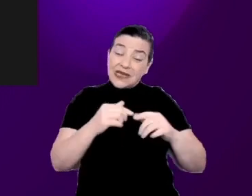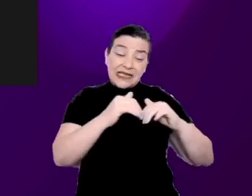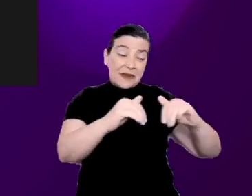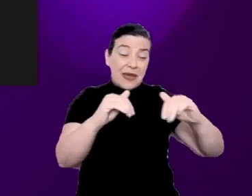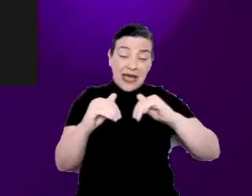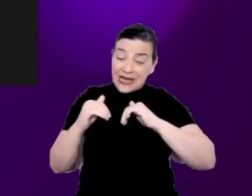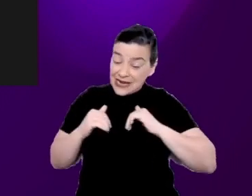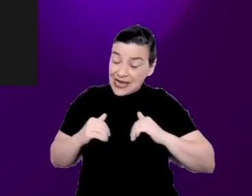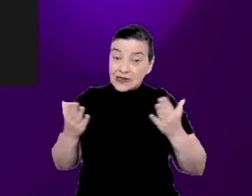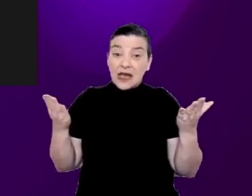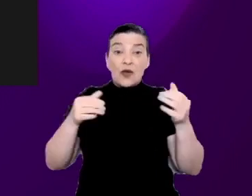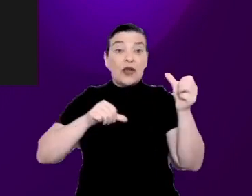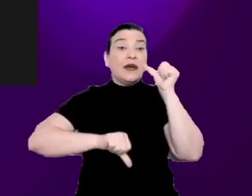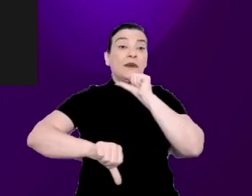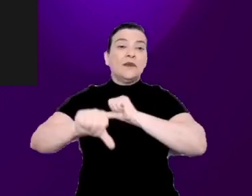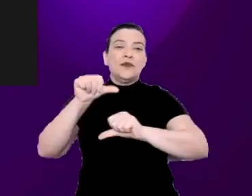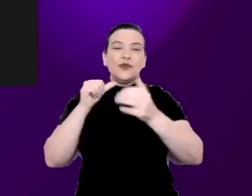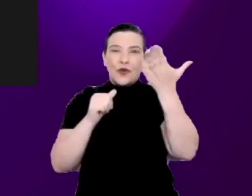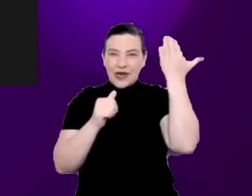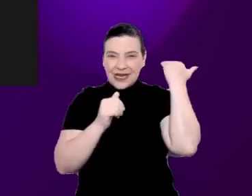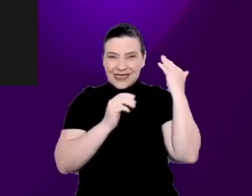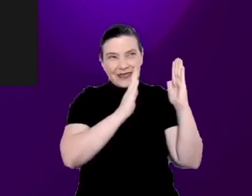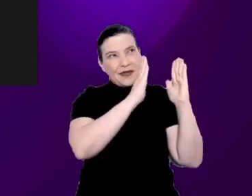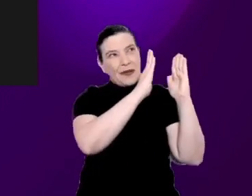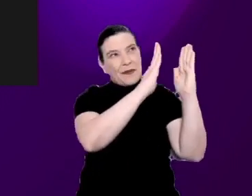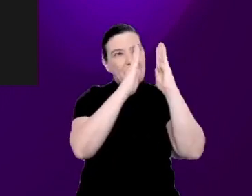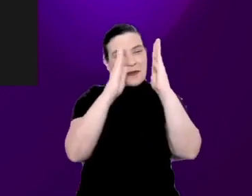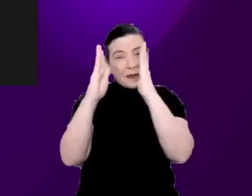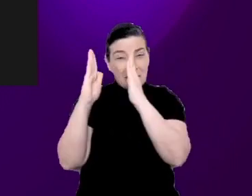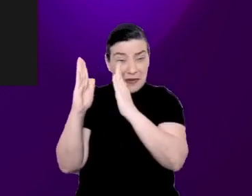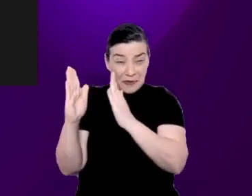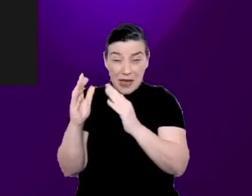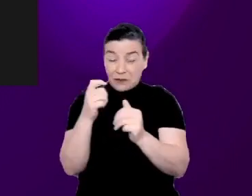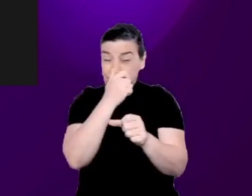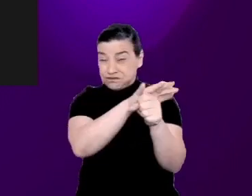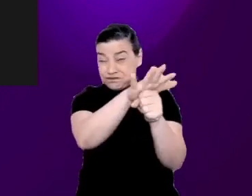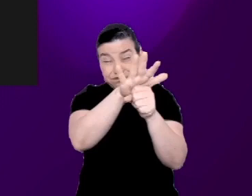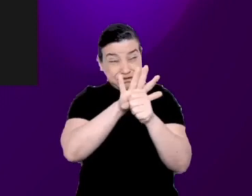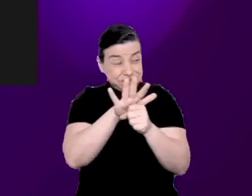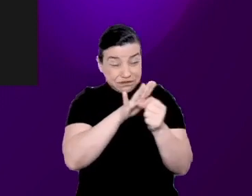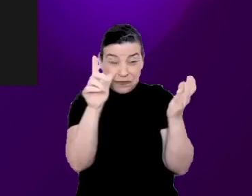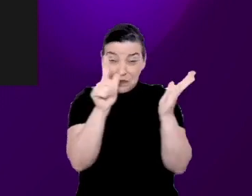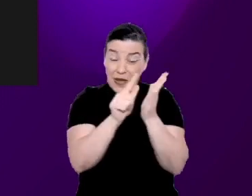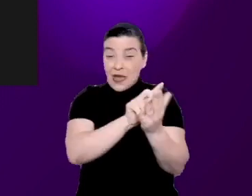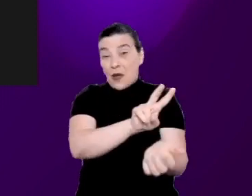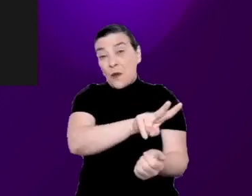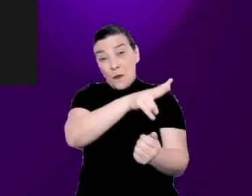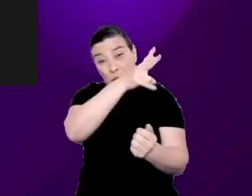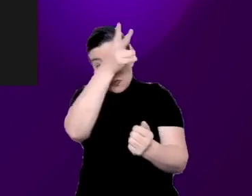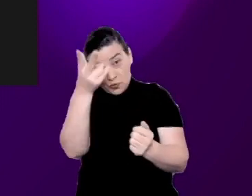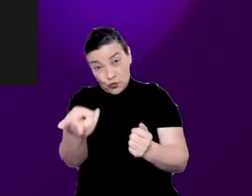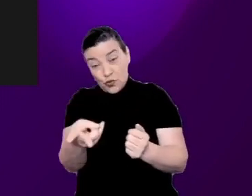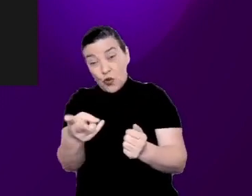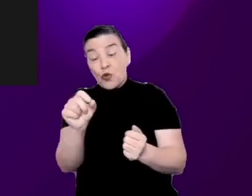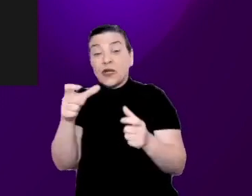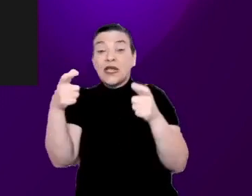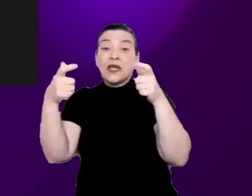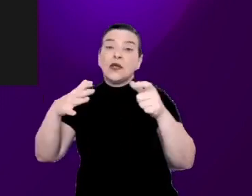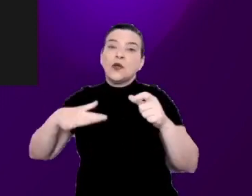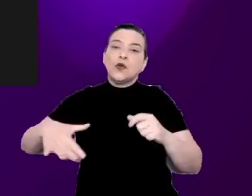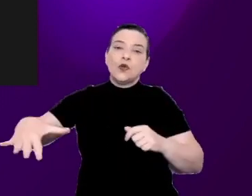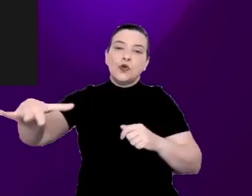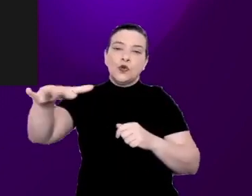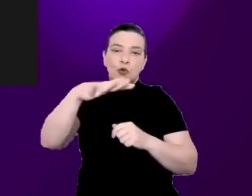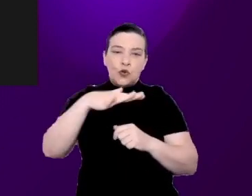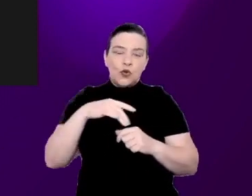gente saiu daquele arquivo de prontuários cheio de papéis e a gente mudou para um ambiente resfriado